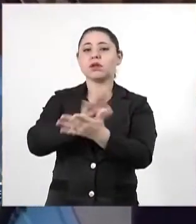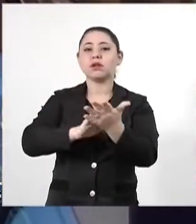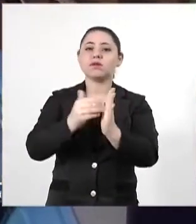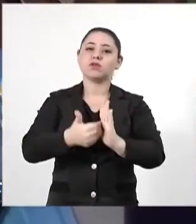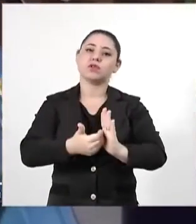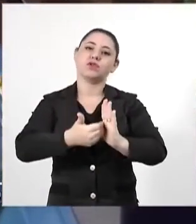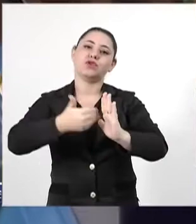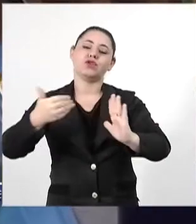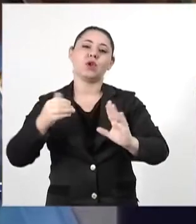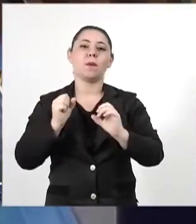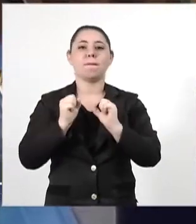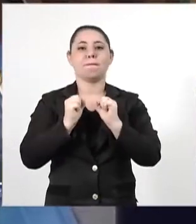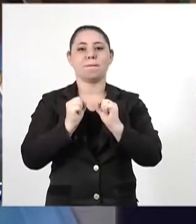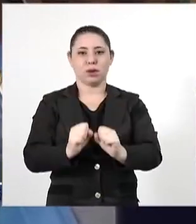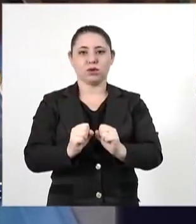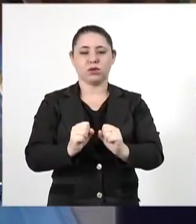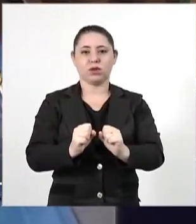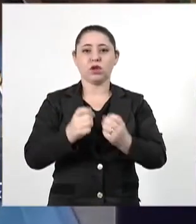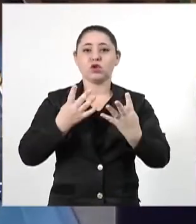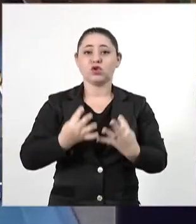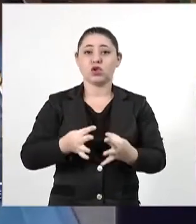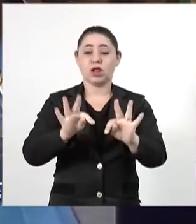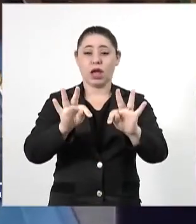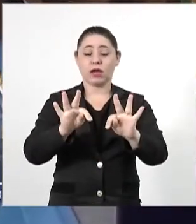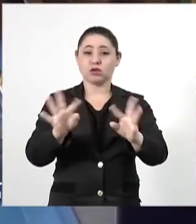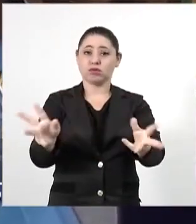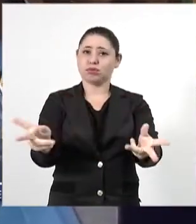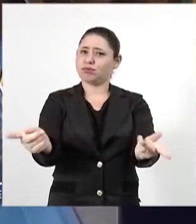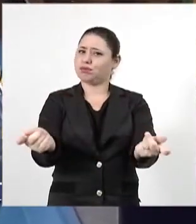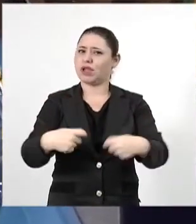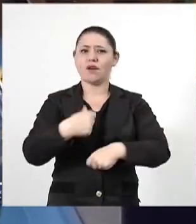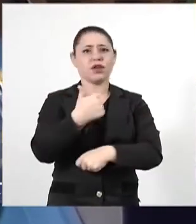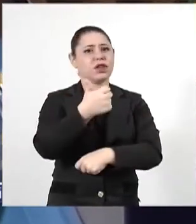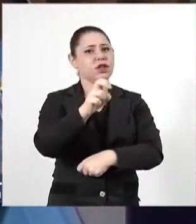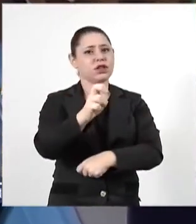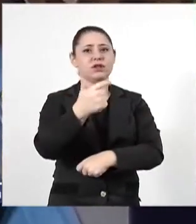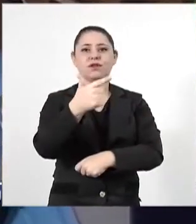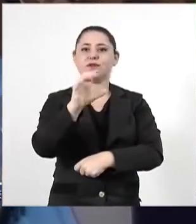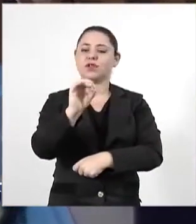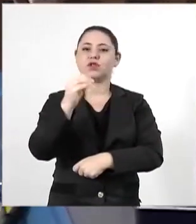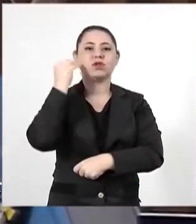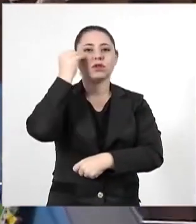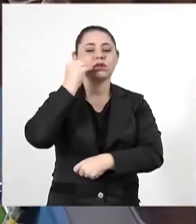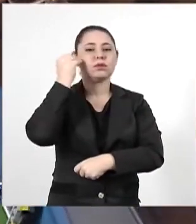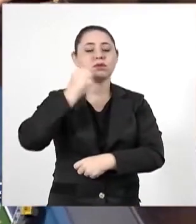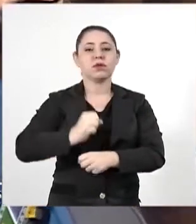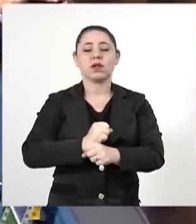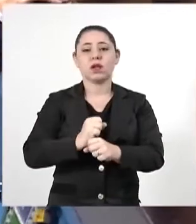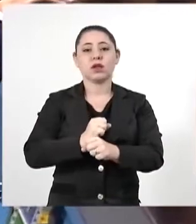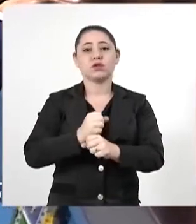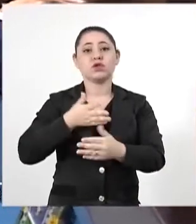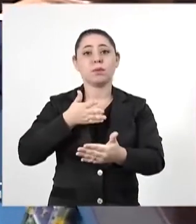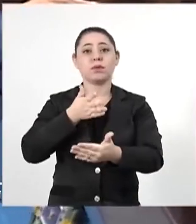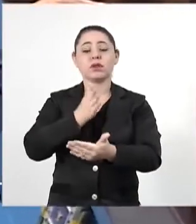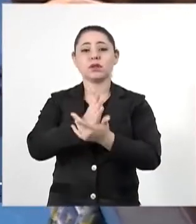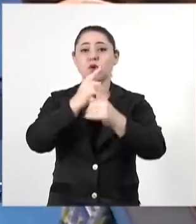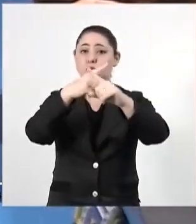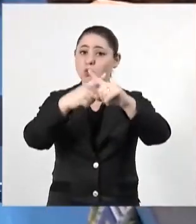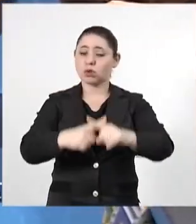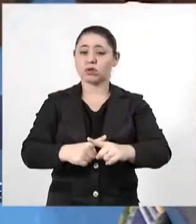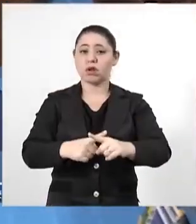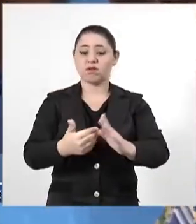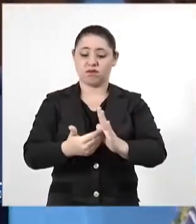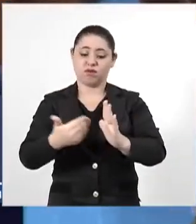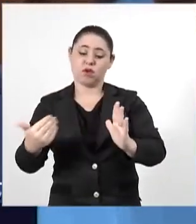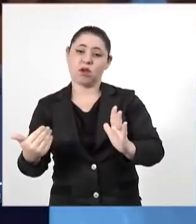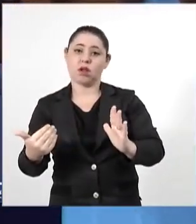a possibilidade de técnicos extraordinários com 15, 20 anos de experiência não ser aprovado no processo seletivo e ficar